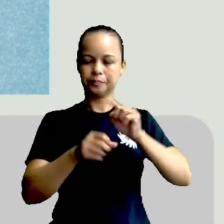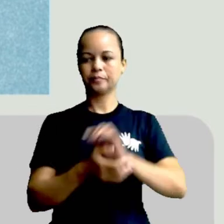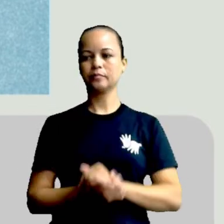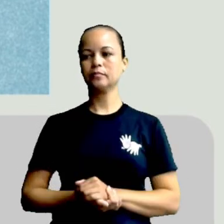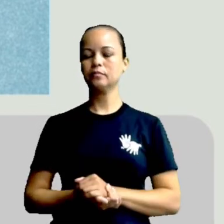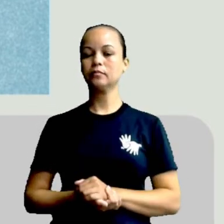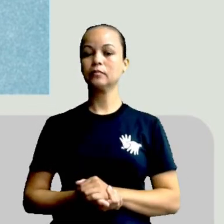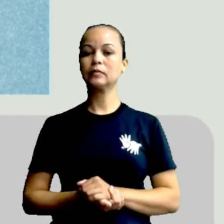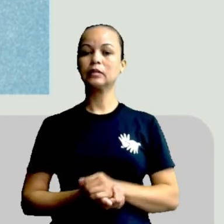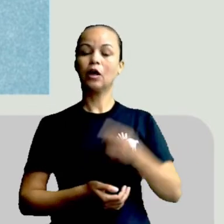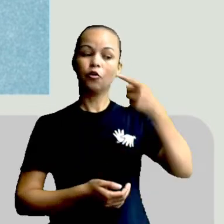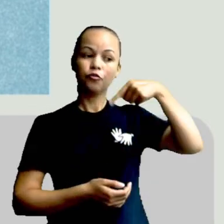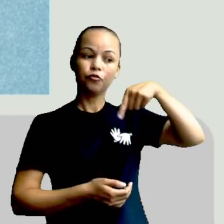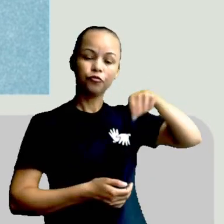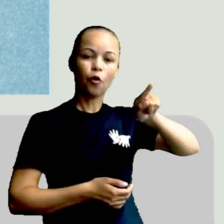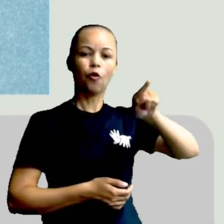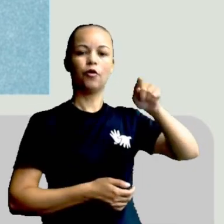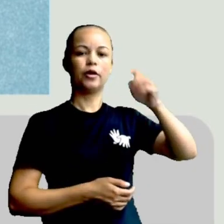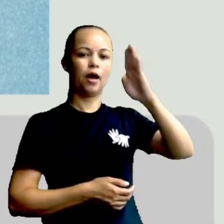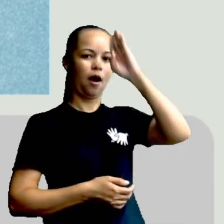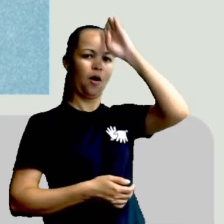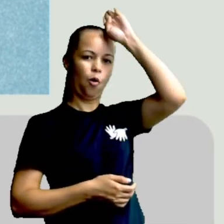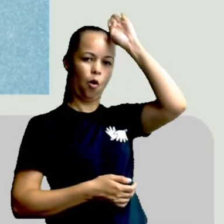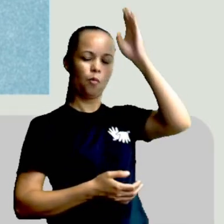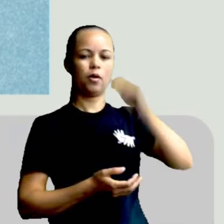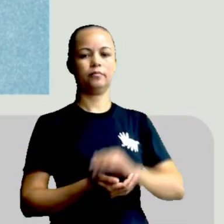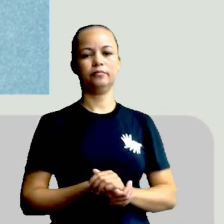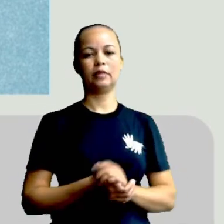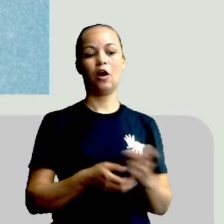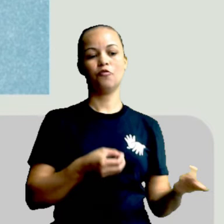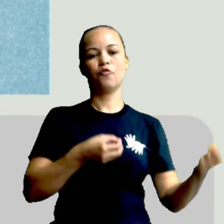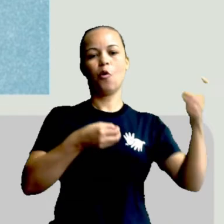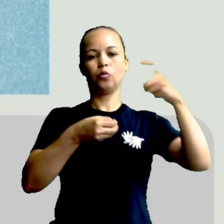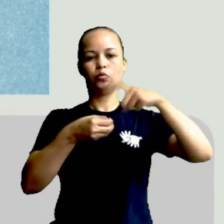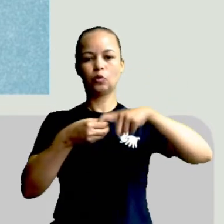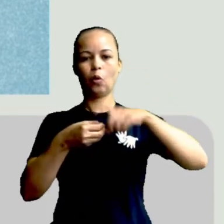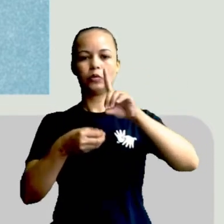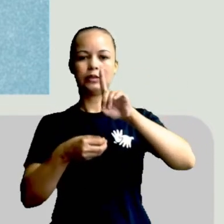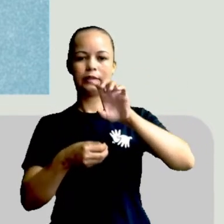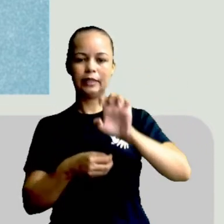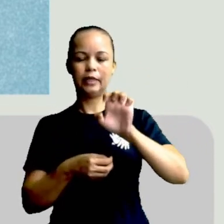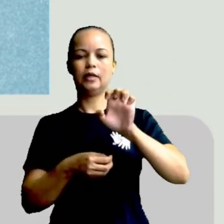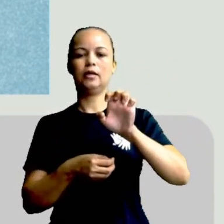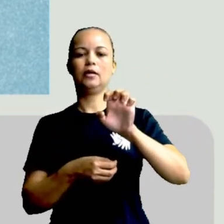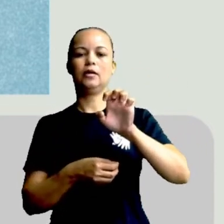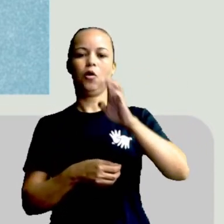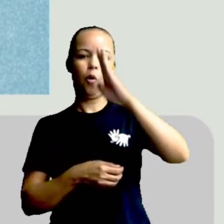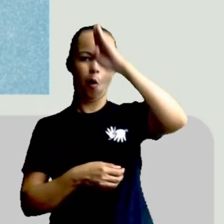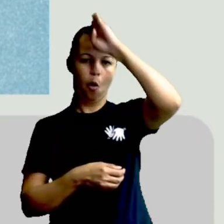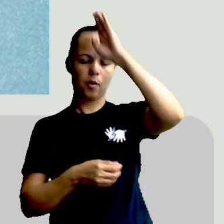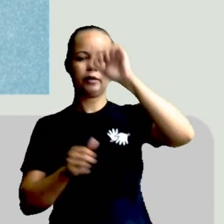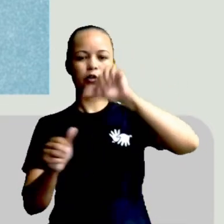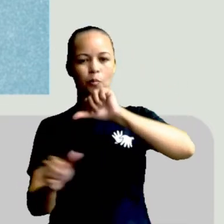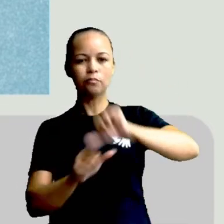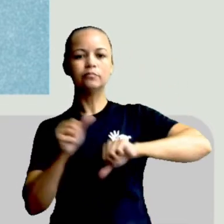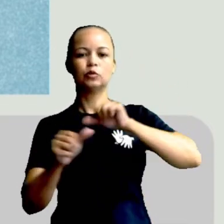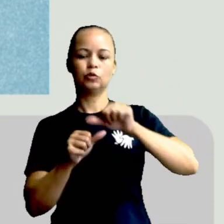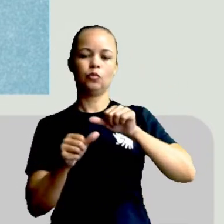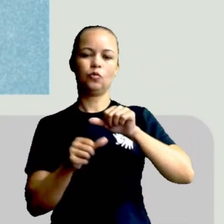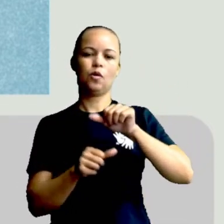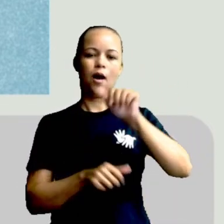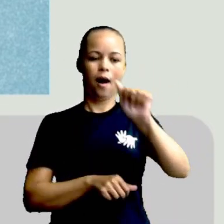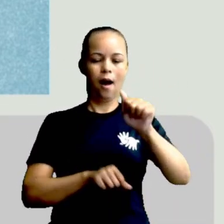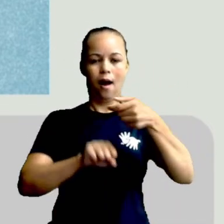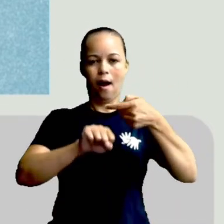e foi a Roma voltou de Roma então não atrase certo se muda a